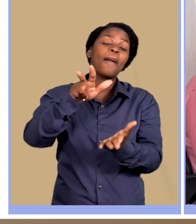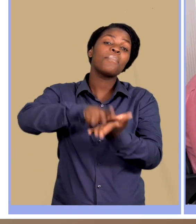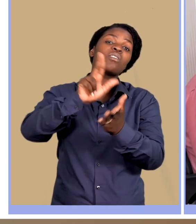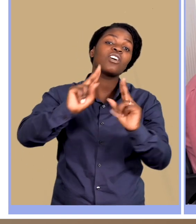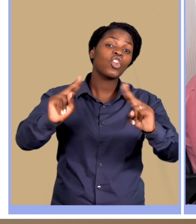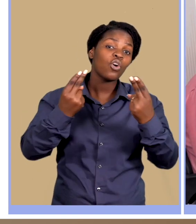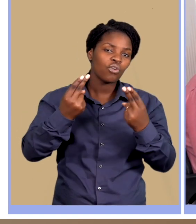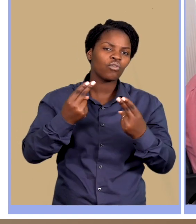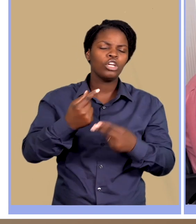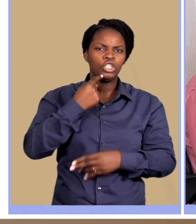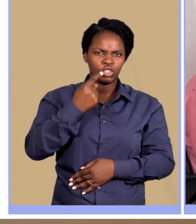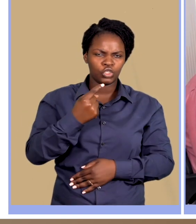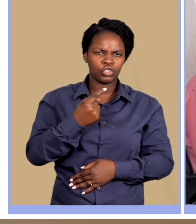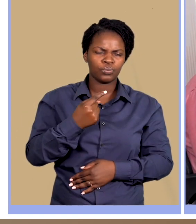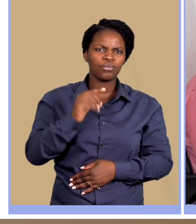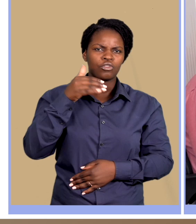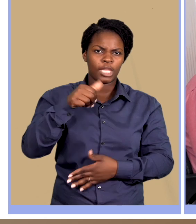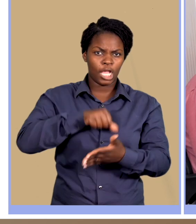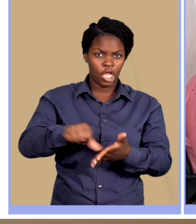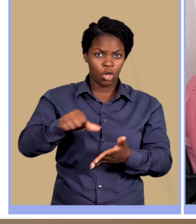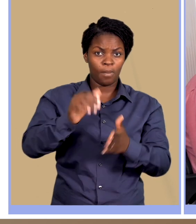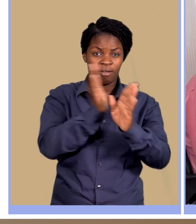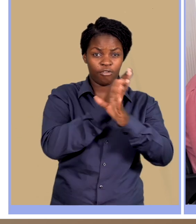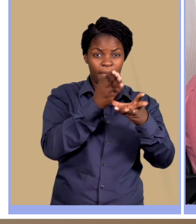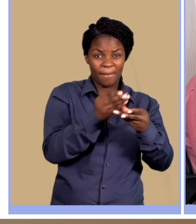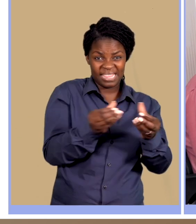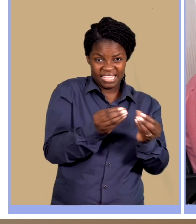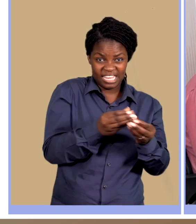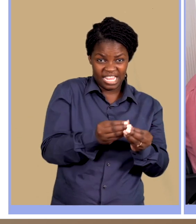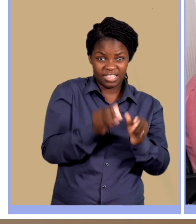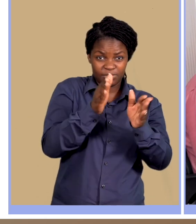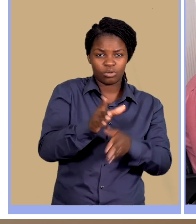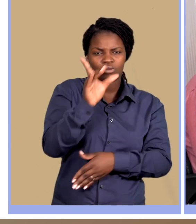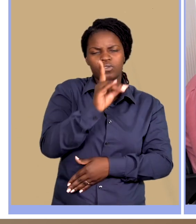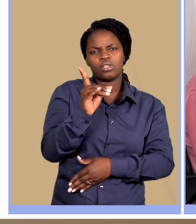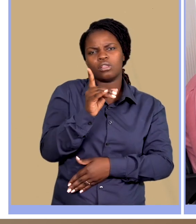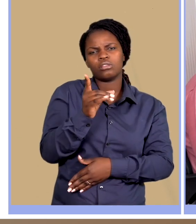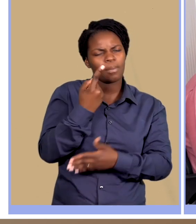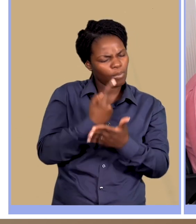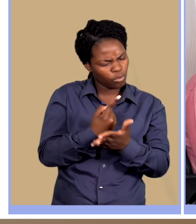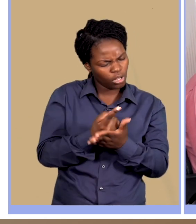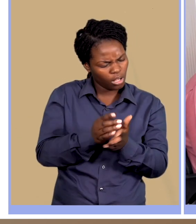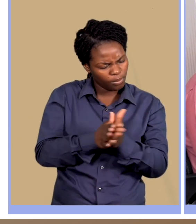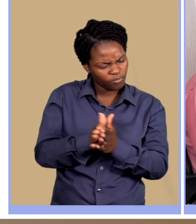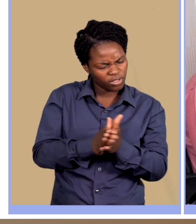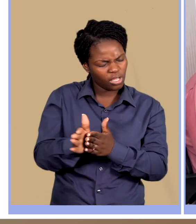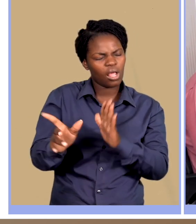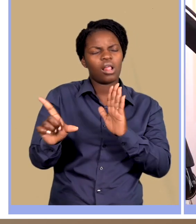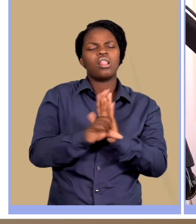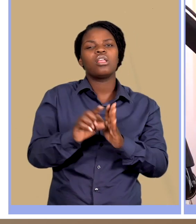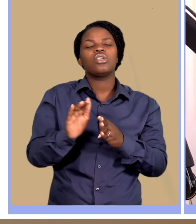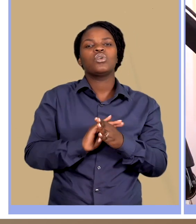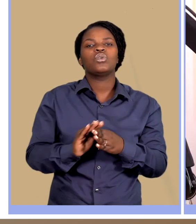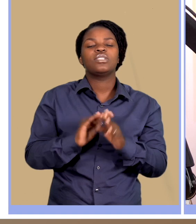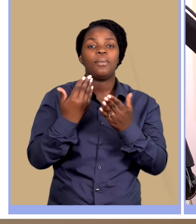esta é uma saída bastante importante para qualquer um que seja. As organizações de pessoas com